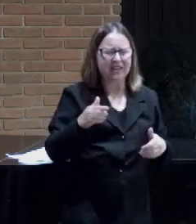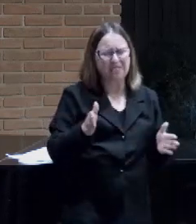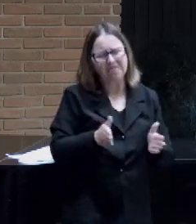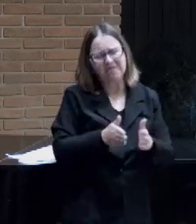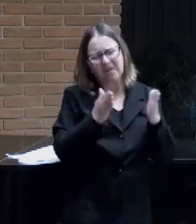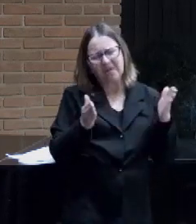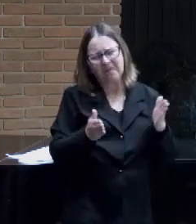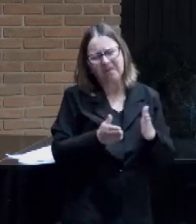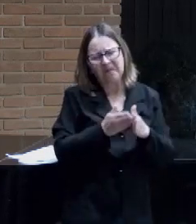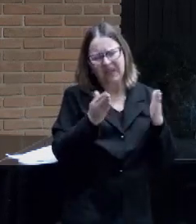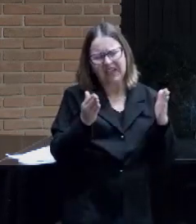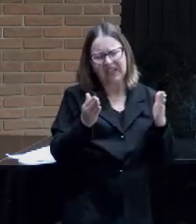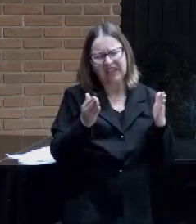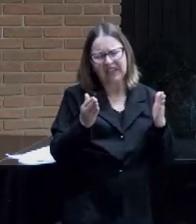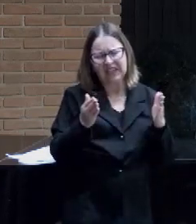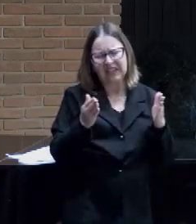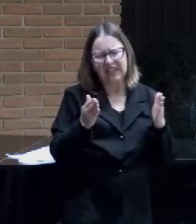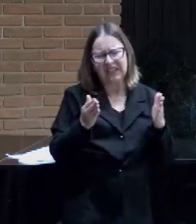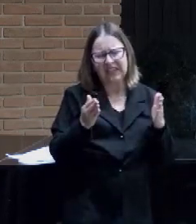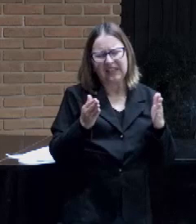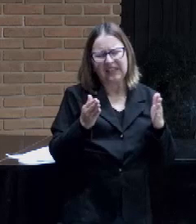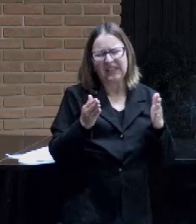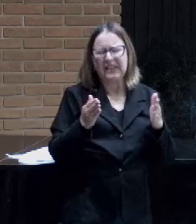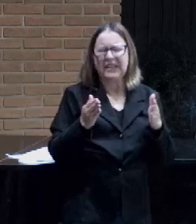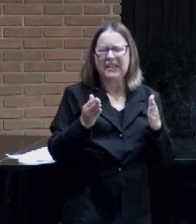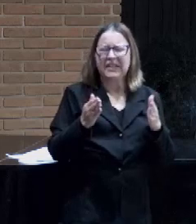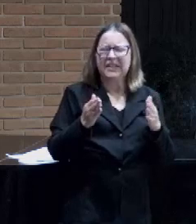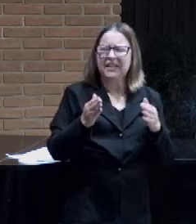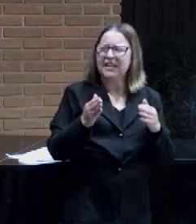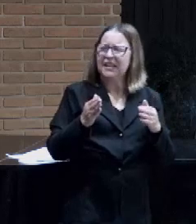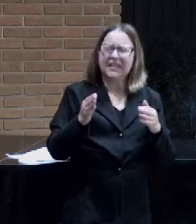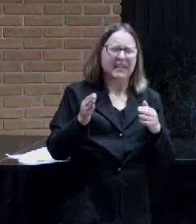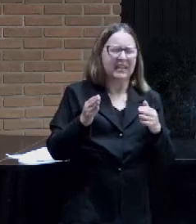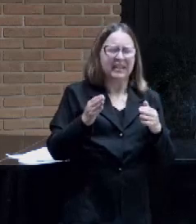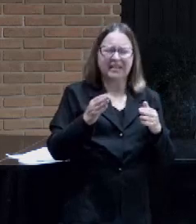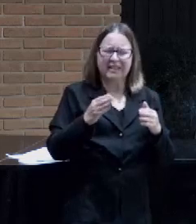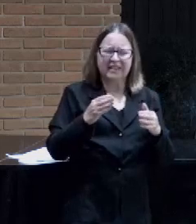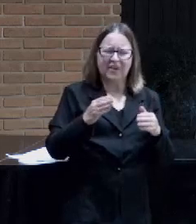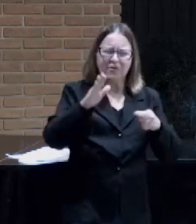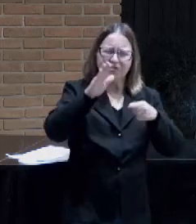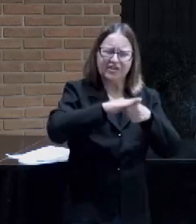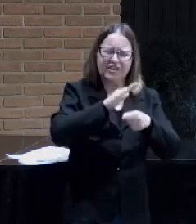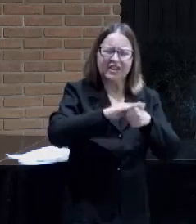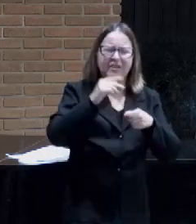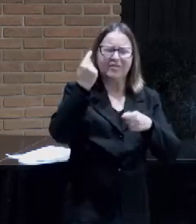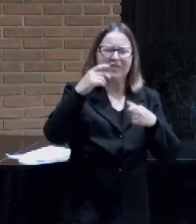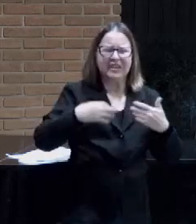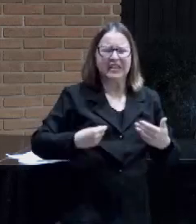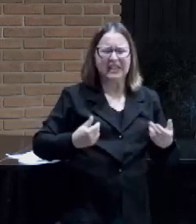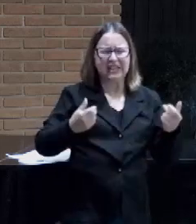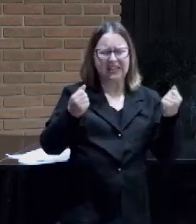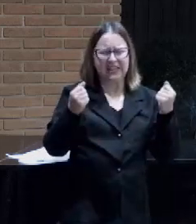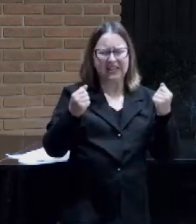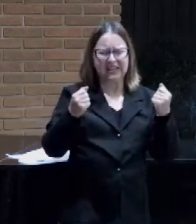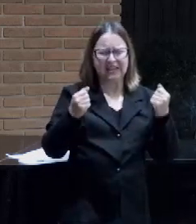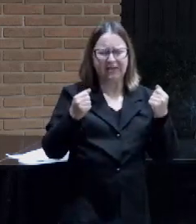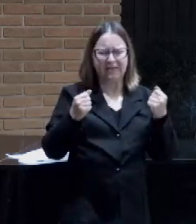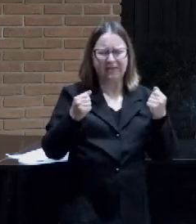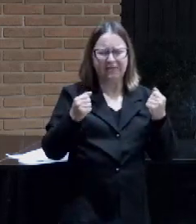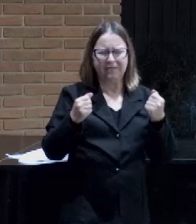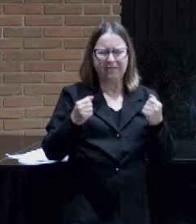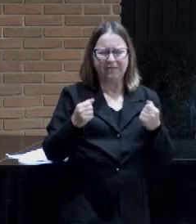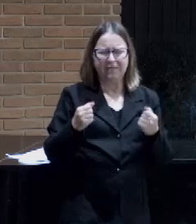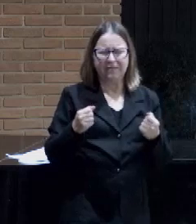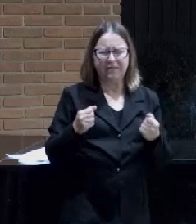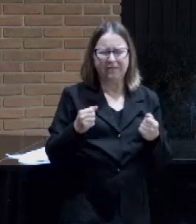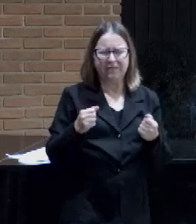não vá embora por conta da sua riqueza. Pai, não existe morte que permaneça, mesmo o teu Filho nos